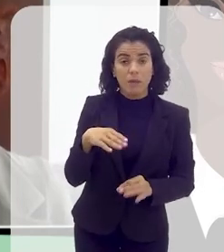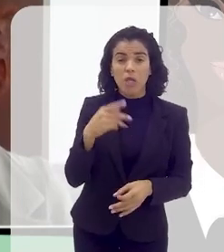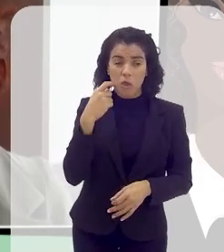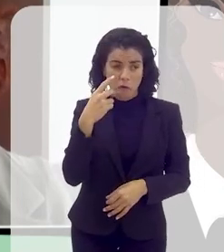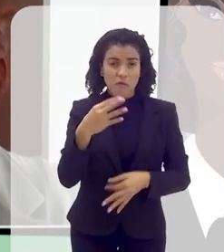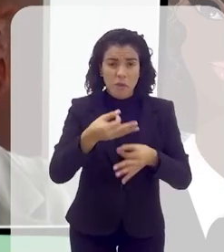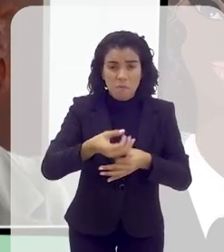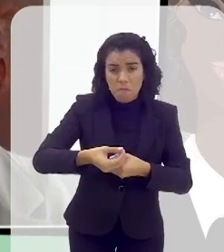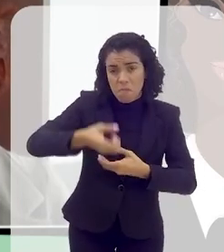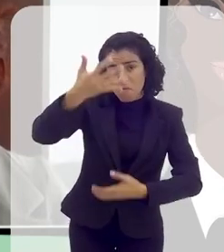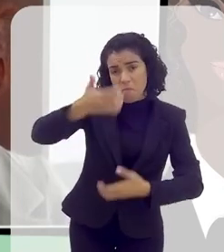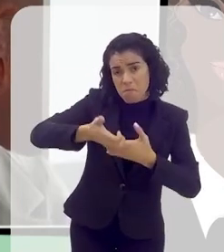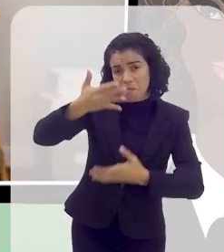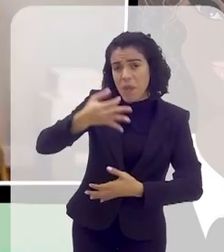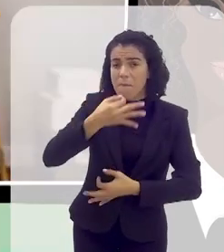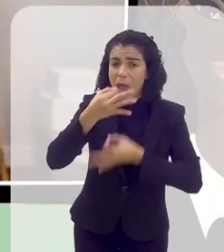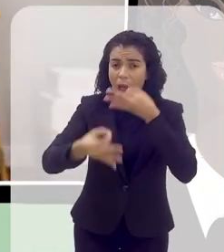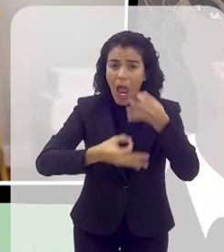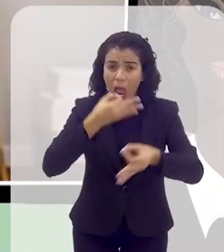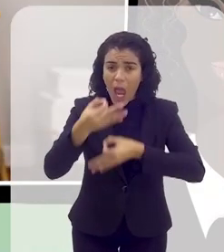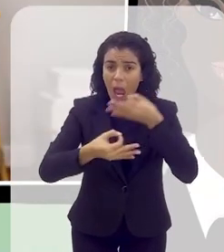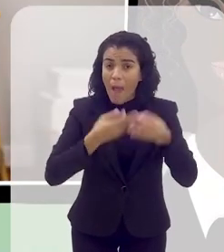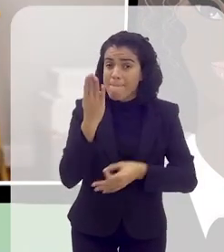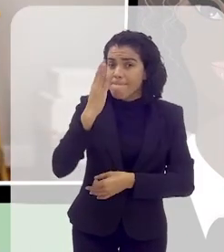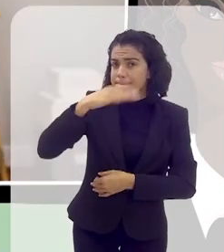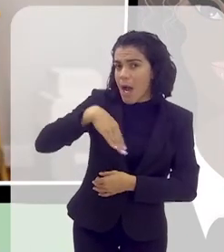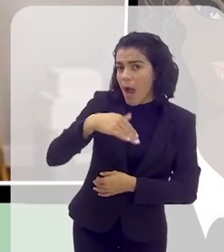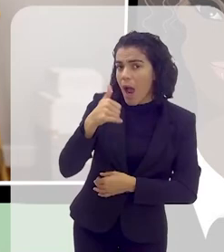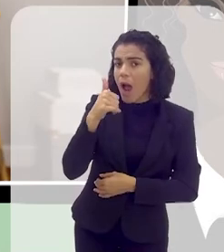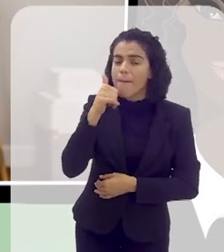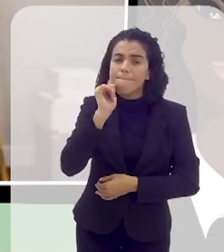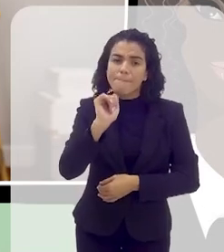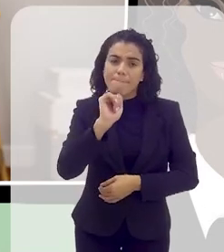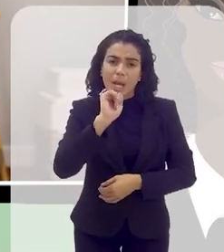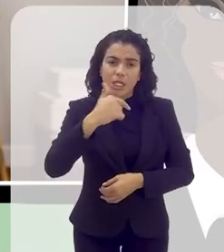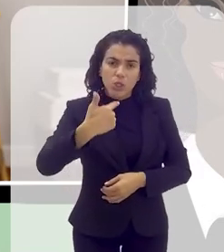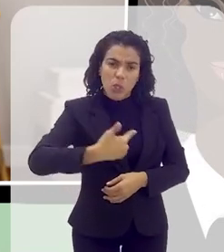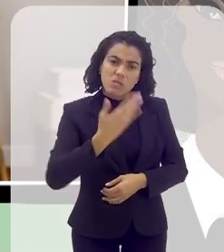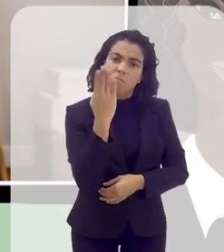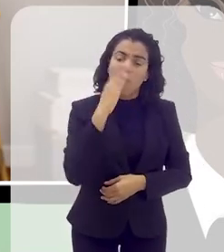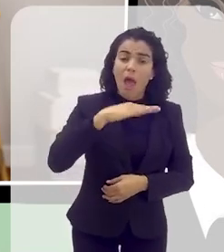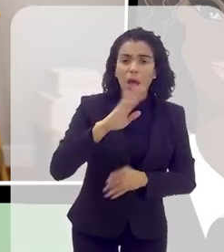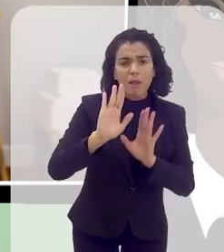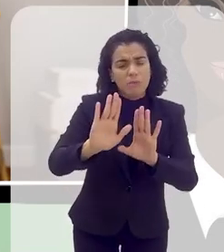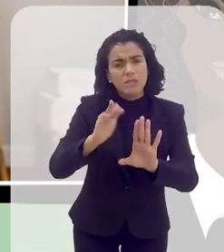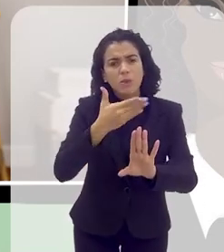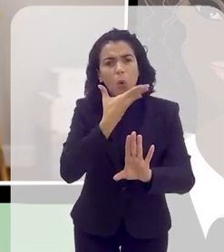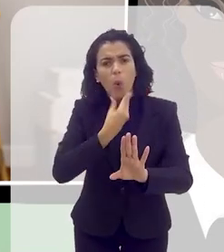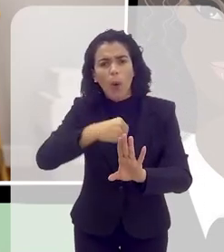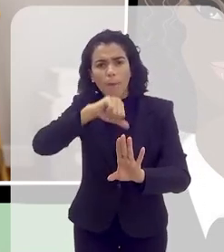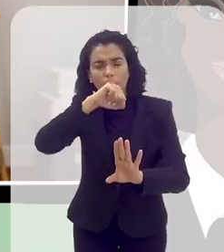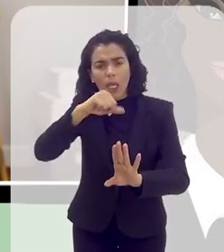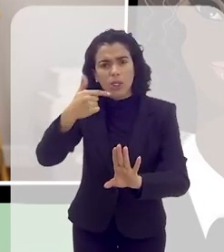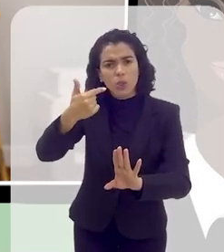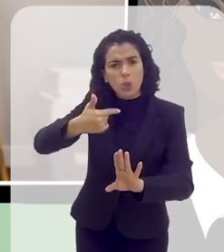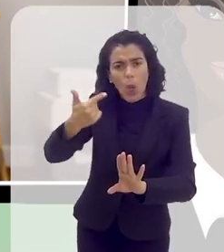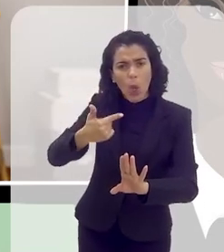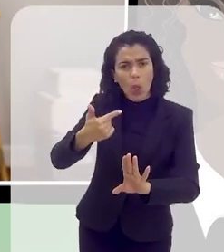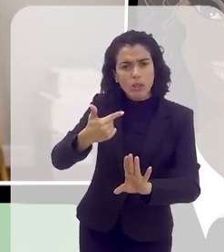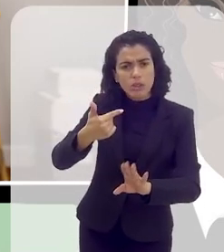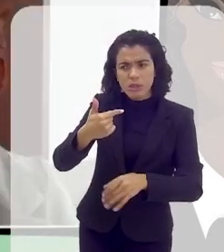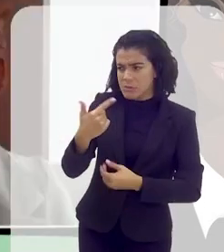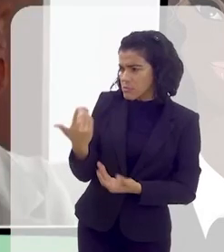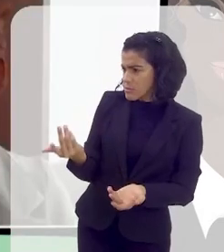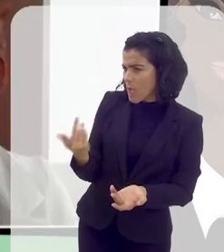via que alguns comentários era como se fosse má, de madrasta, de pessoa má. Uhum. Mas o padrasto é porque de